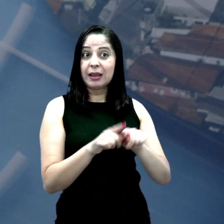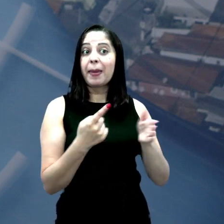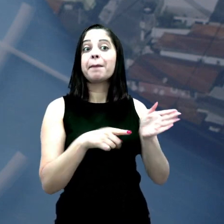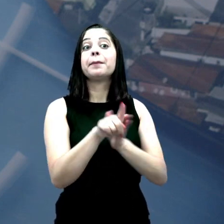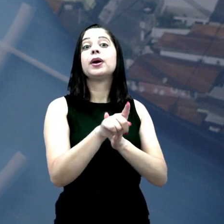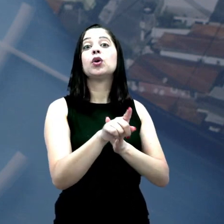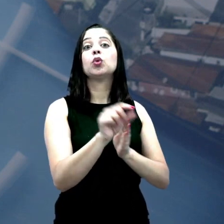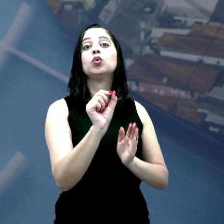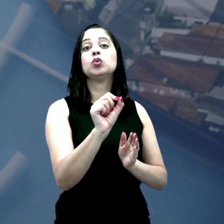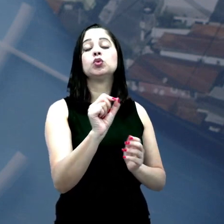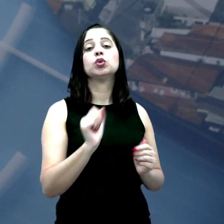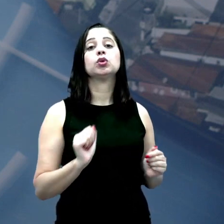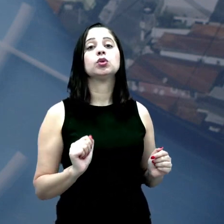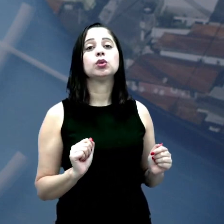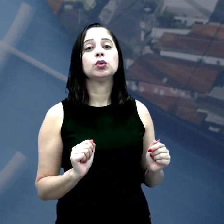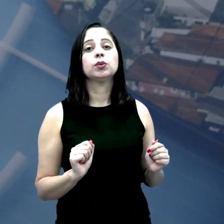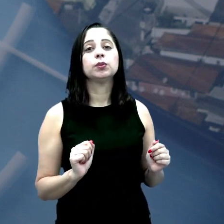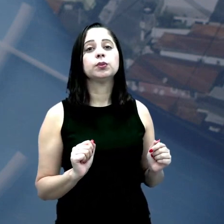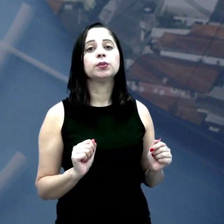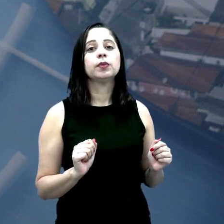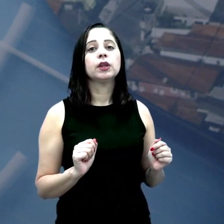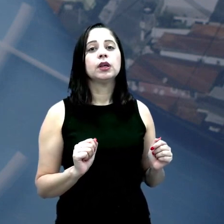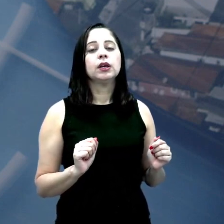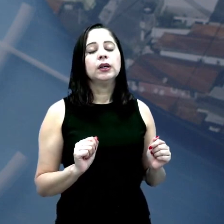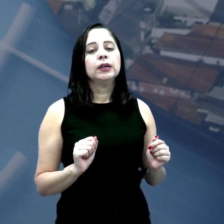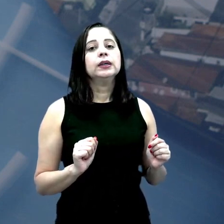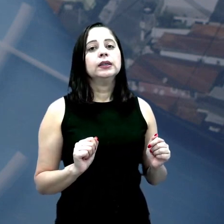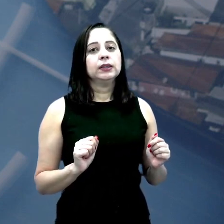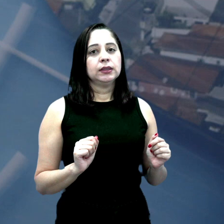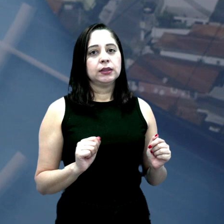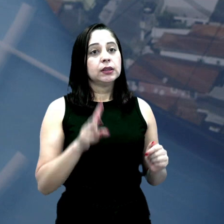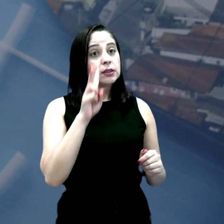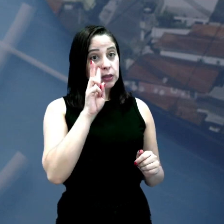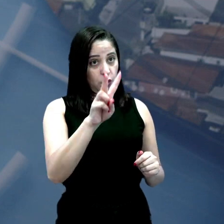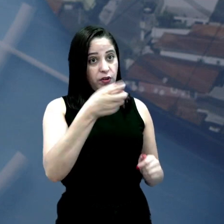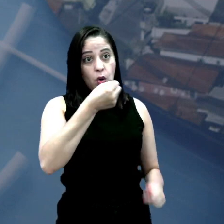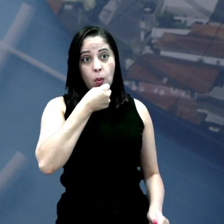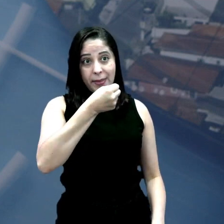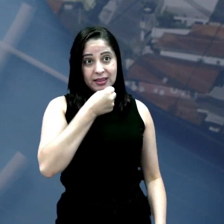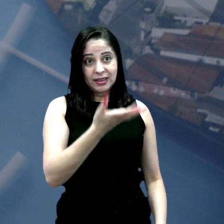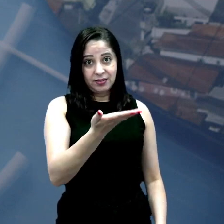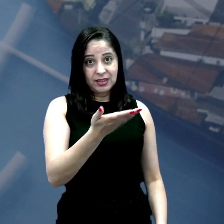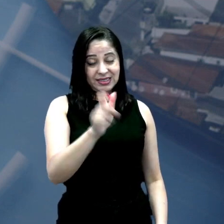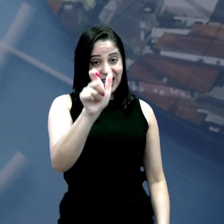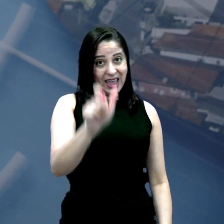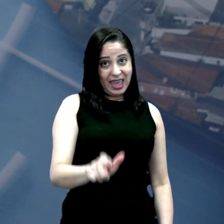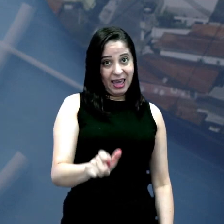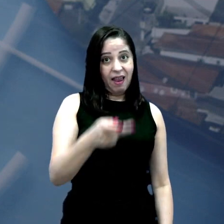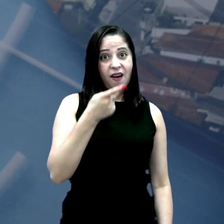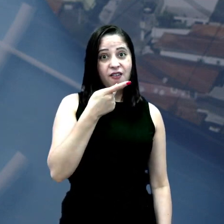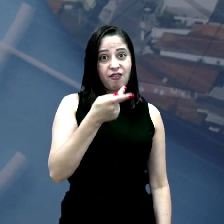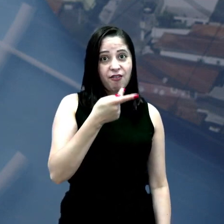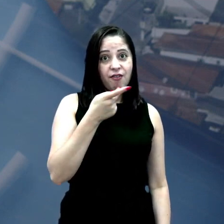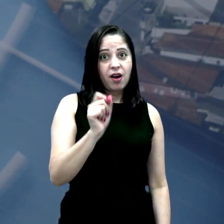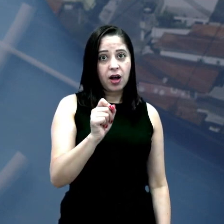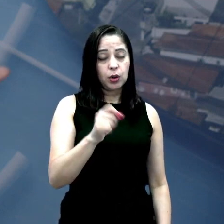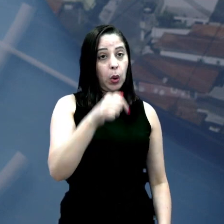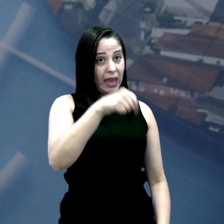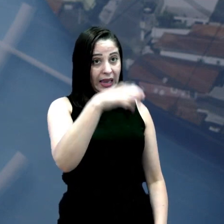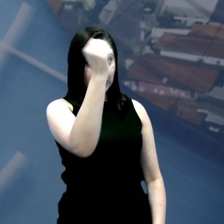para te perguntar, e a gente repercute um pouquinho mais no próximo bloco, a gente viu uma das entrevistadas que destacou